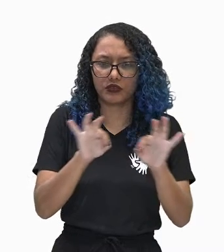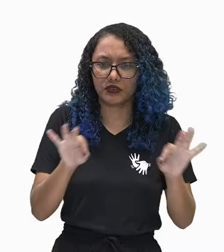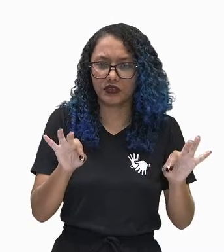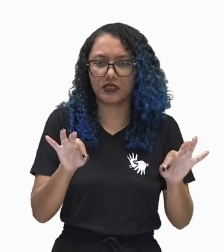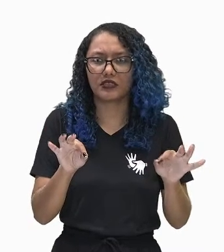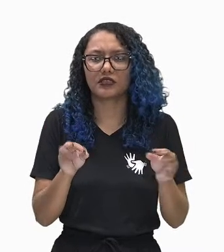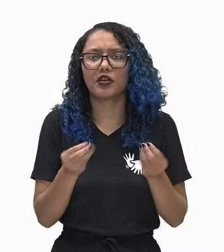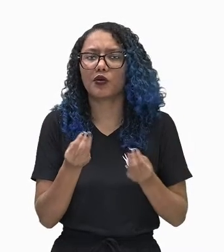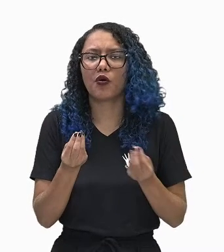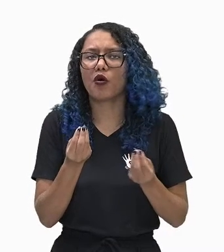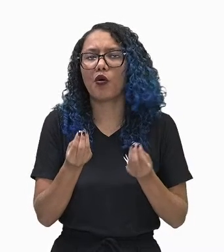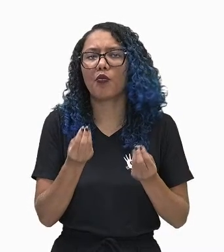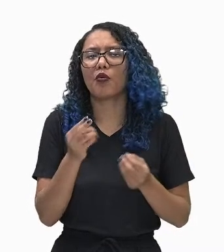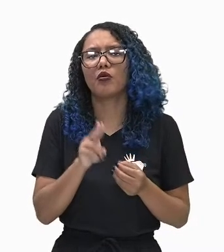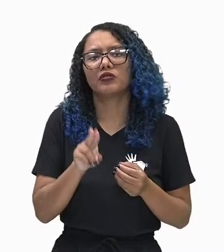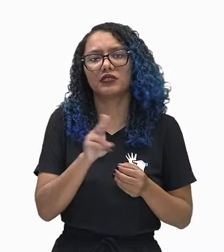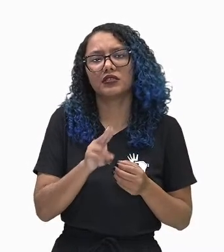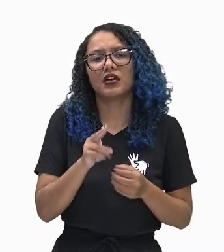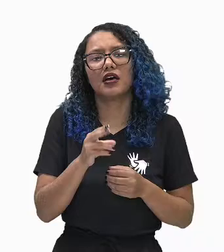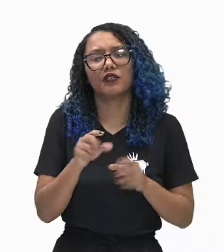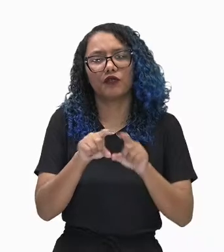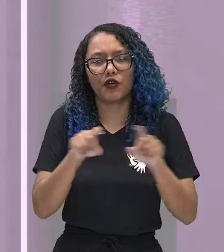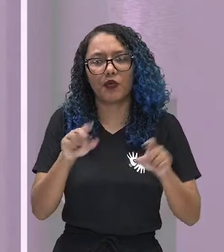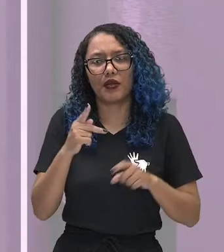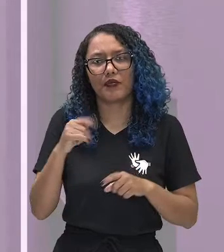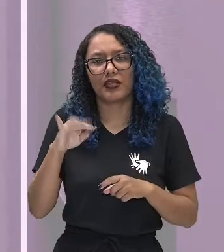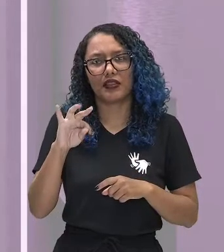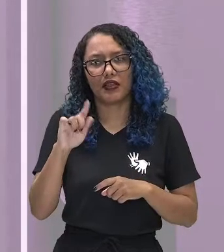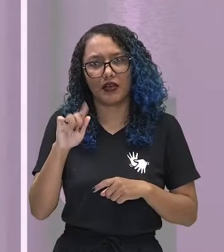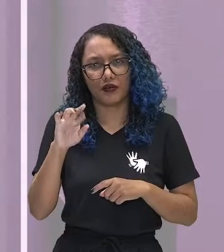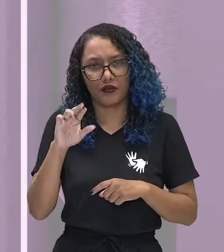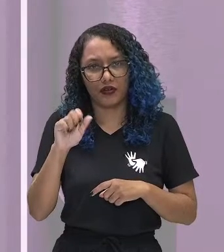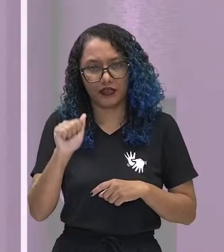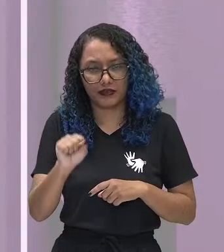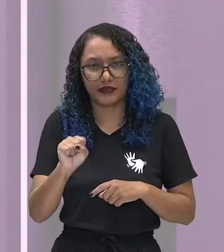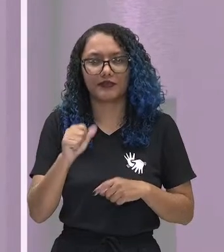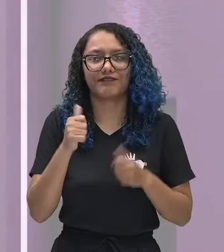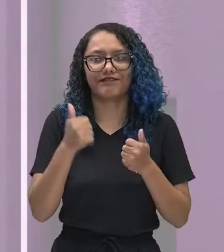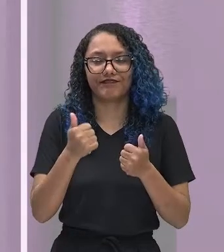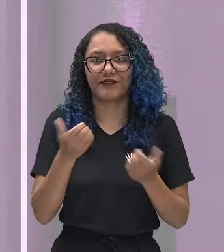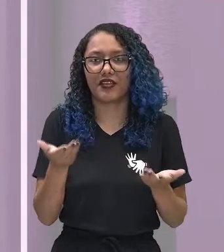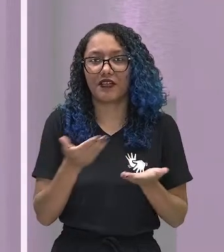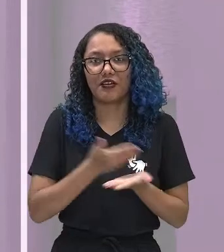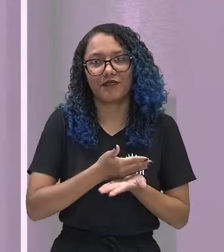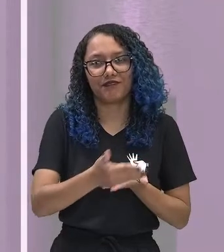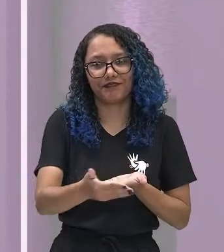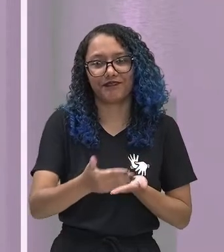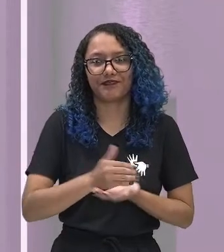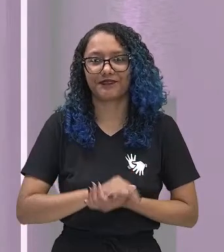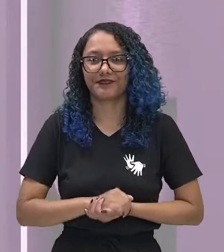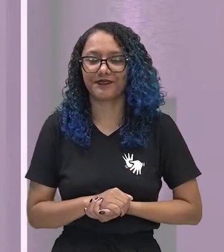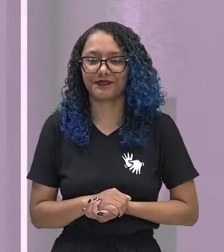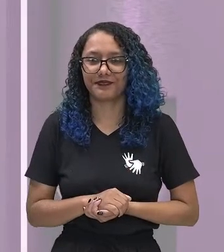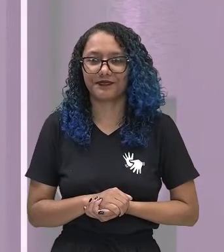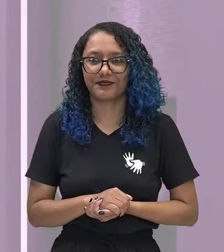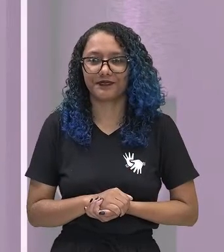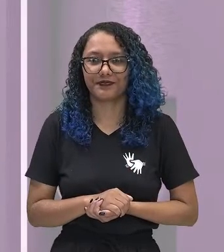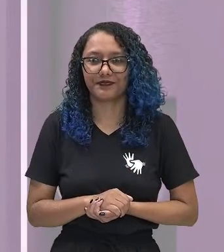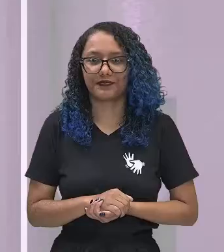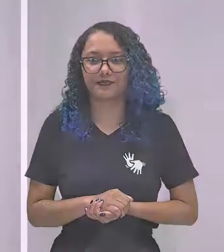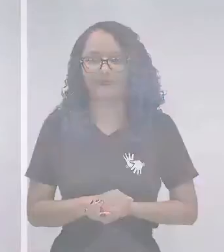pontos, aplicando o Teorema de Pitágoras. Beleza? Então, dito isto, vamos dar início à nossa